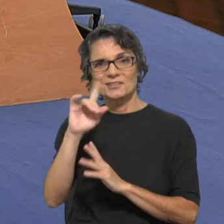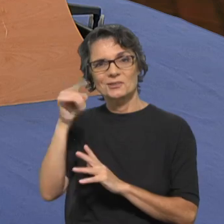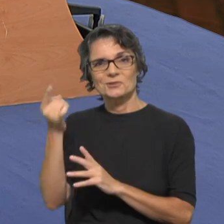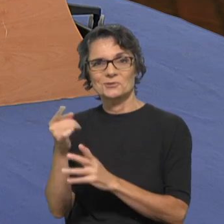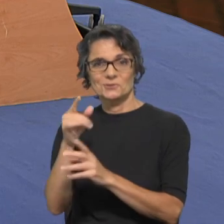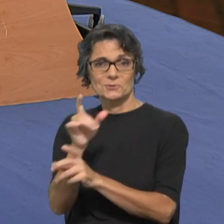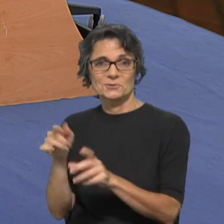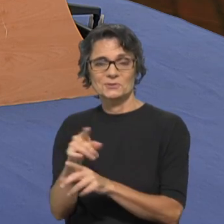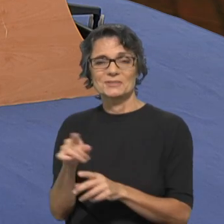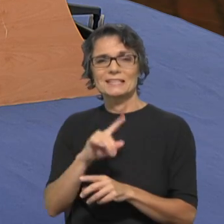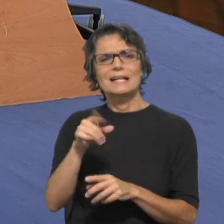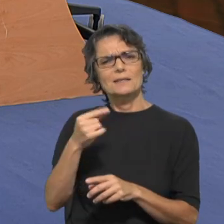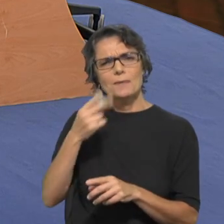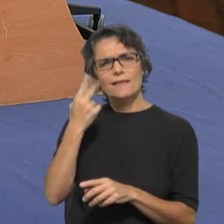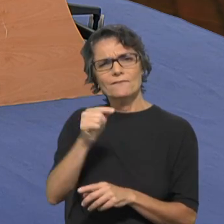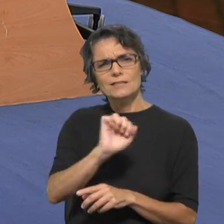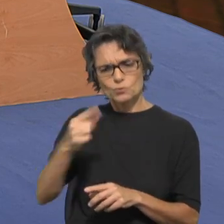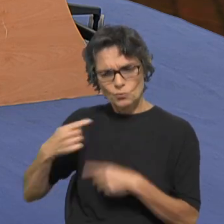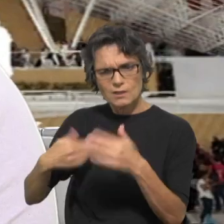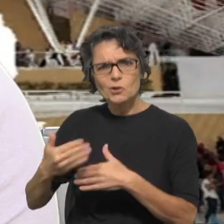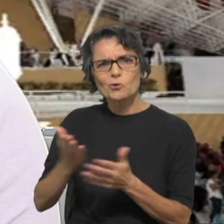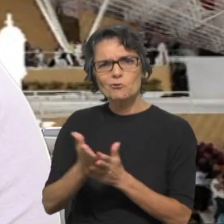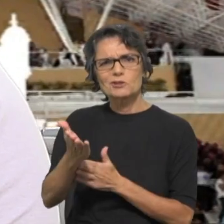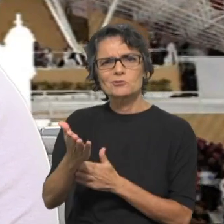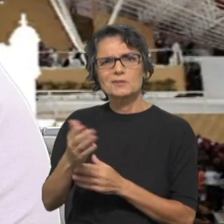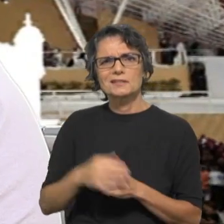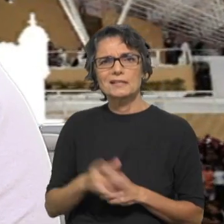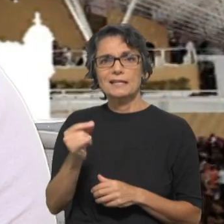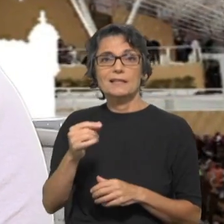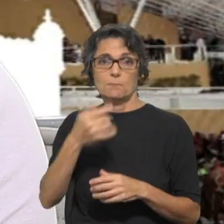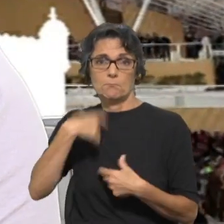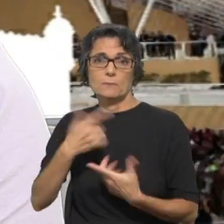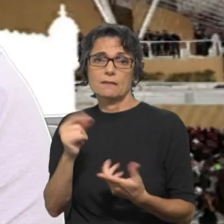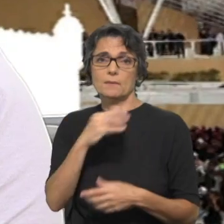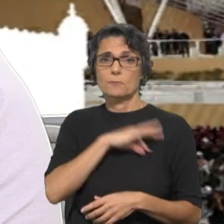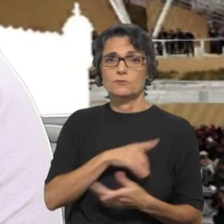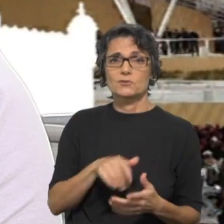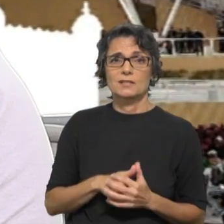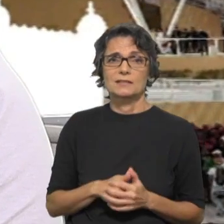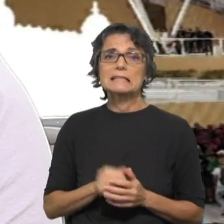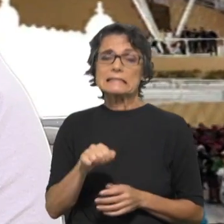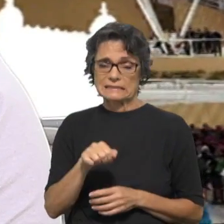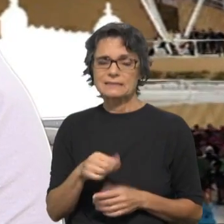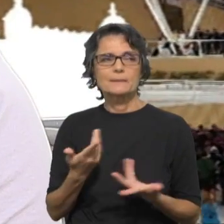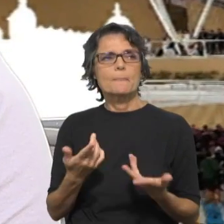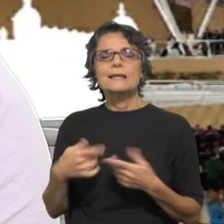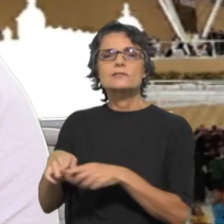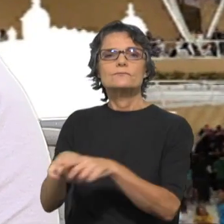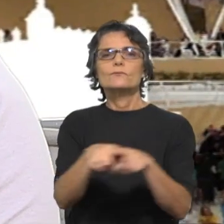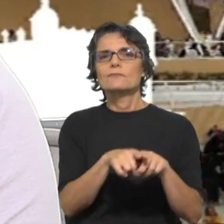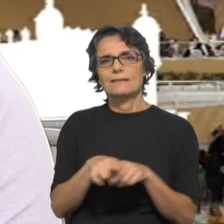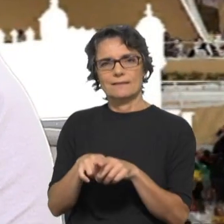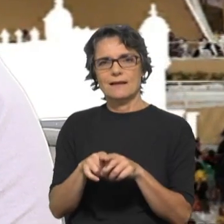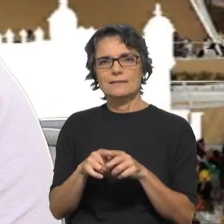perduram na vida pessoal, na vida profissional também? Sem dúvida. E se os convívios fraternos acabam por ser o objetivo